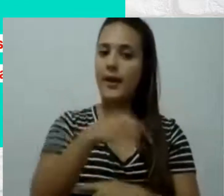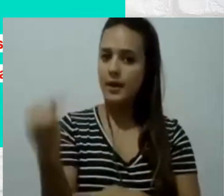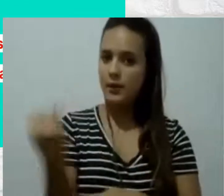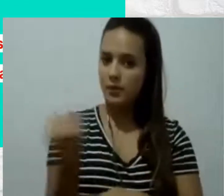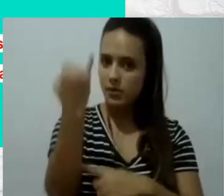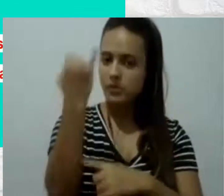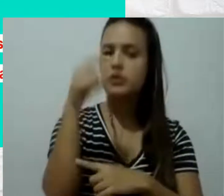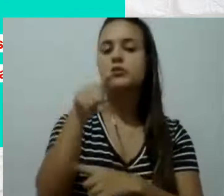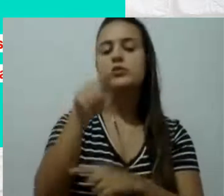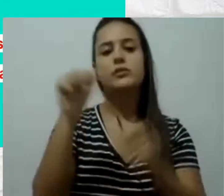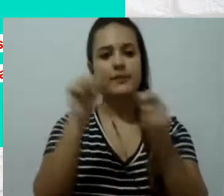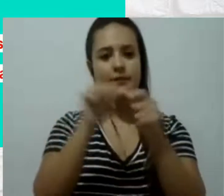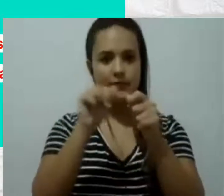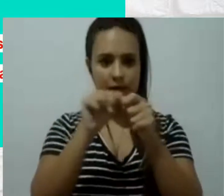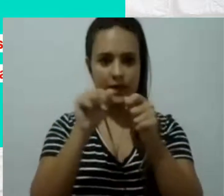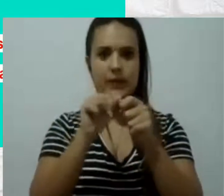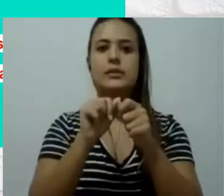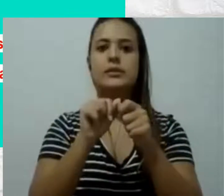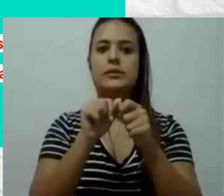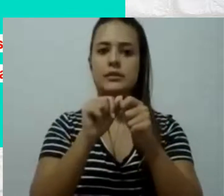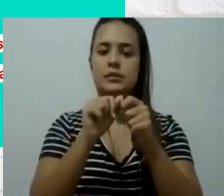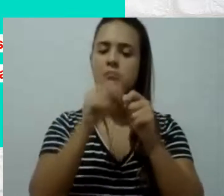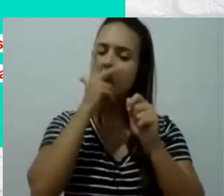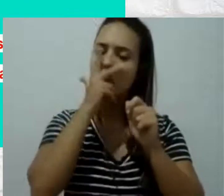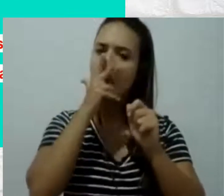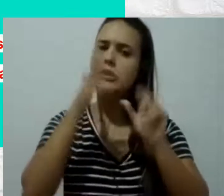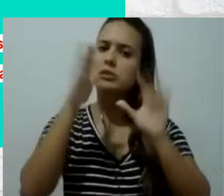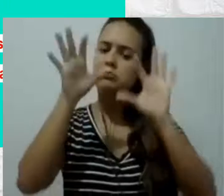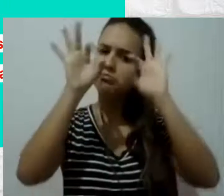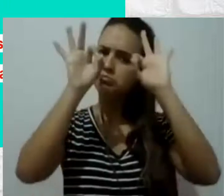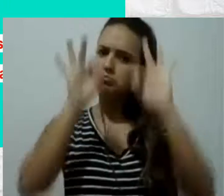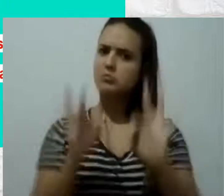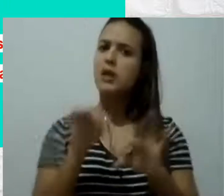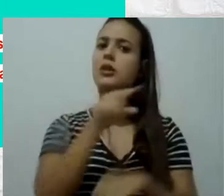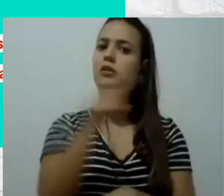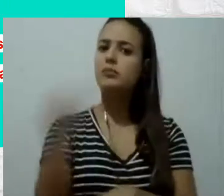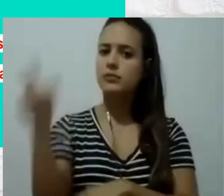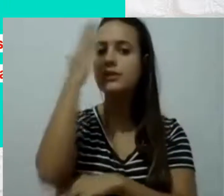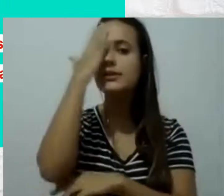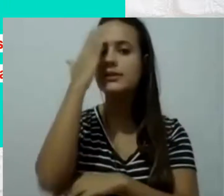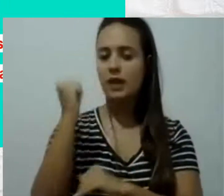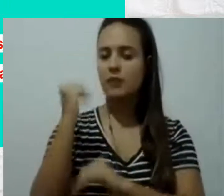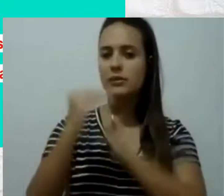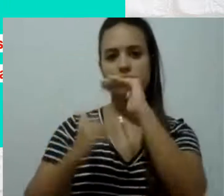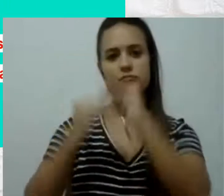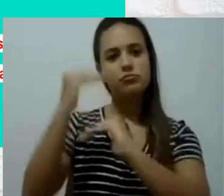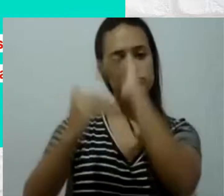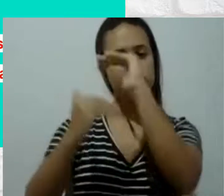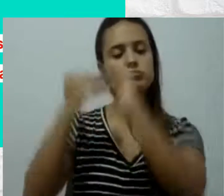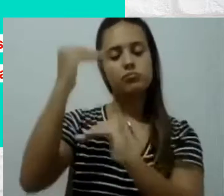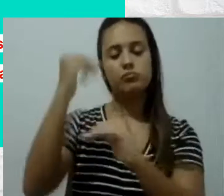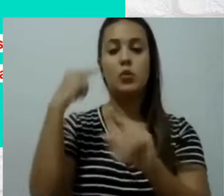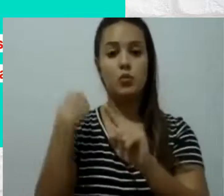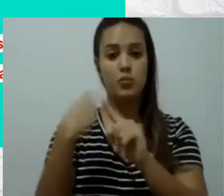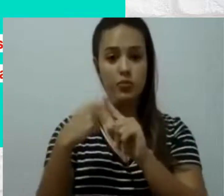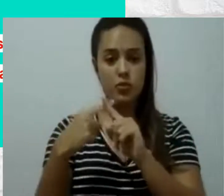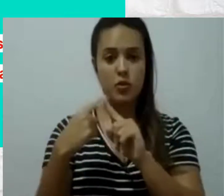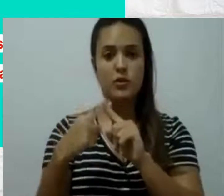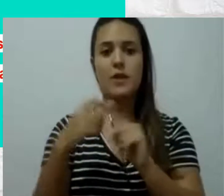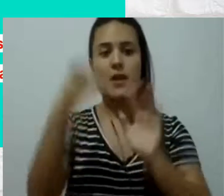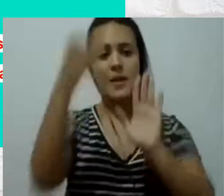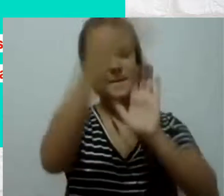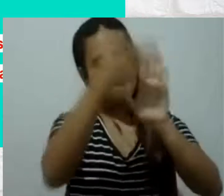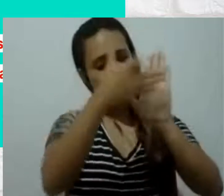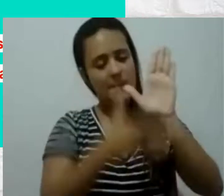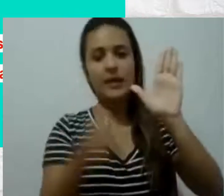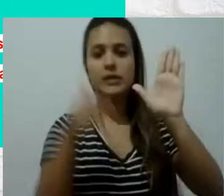importante você fazer uma coisa concisa, mas que você soube desenvolver. Porque não